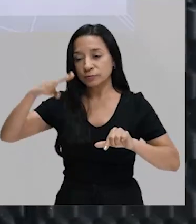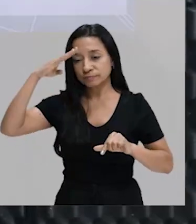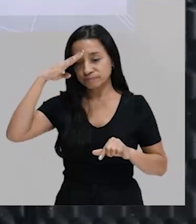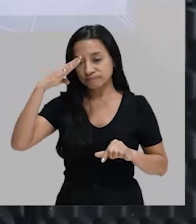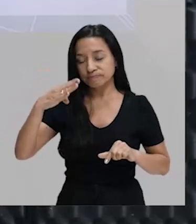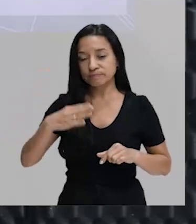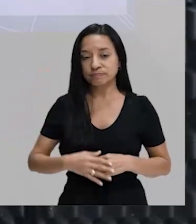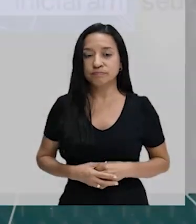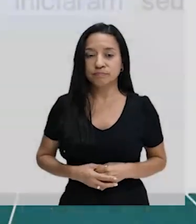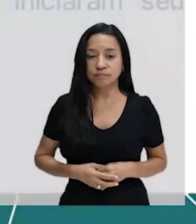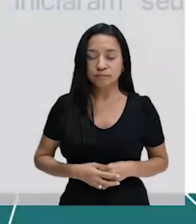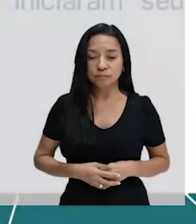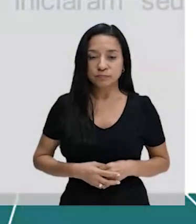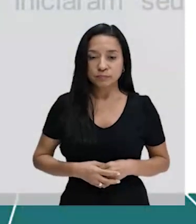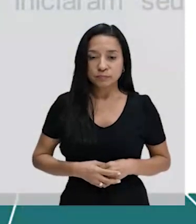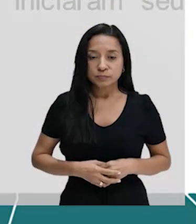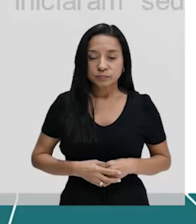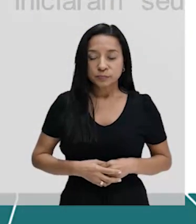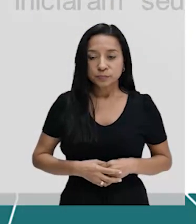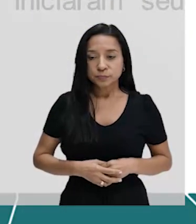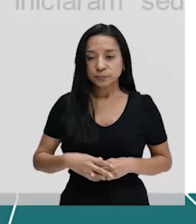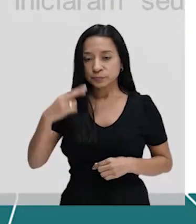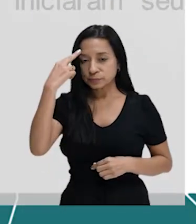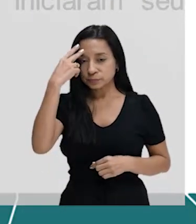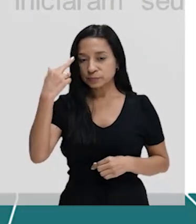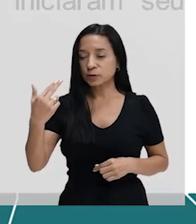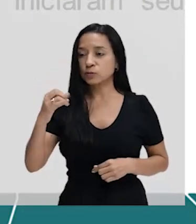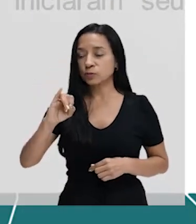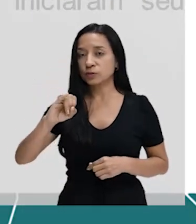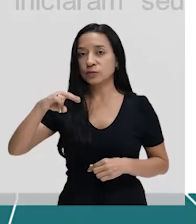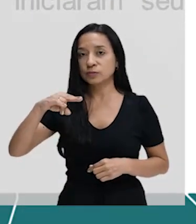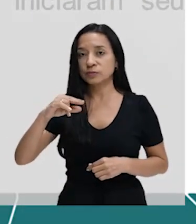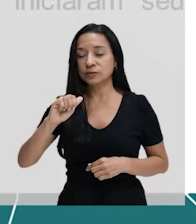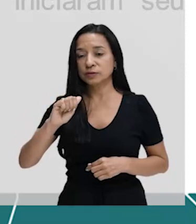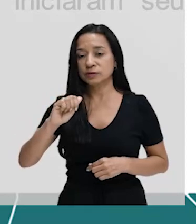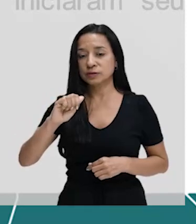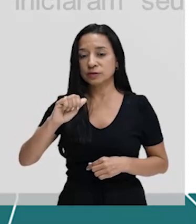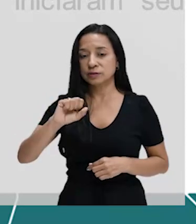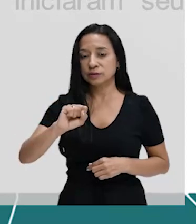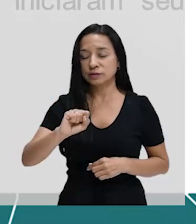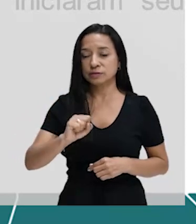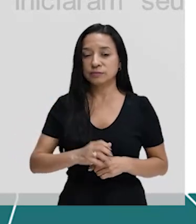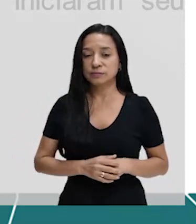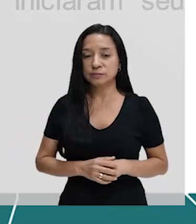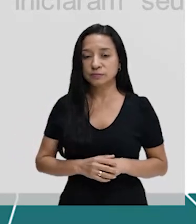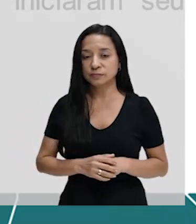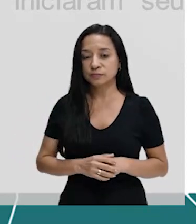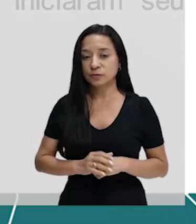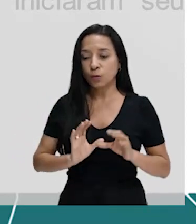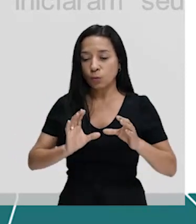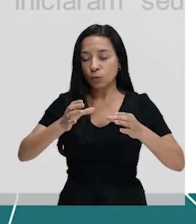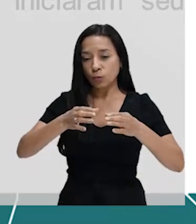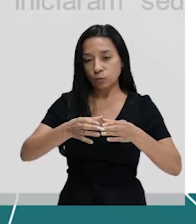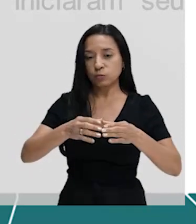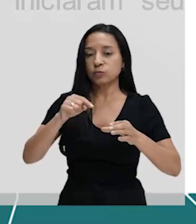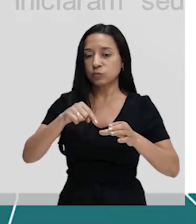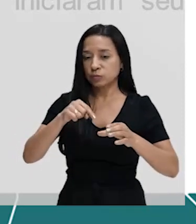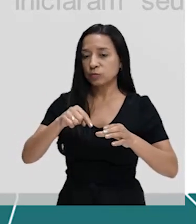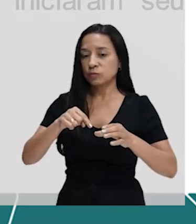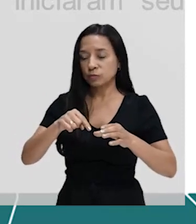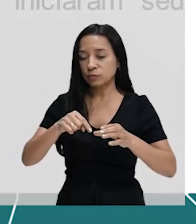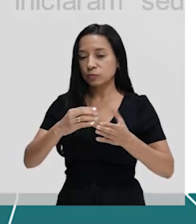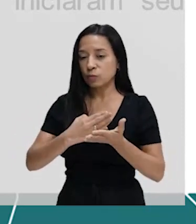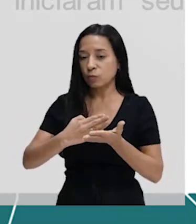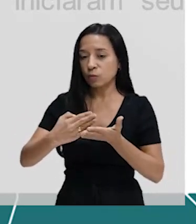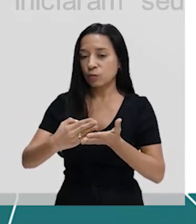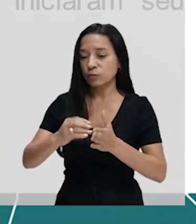militar. A história dos Incas. Bem, a tribo dos Incas instalou-se no século IX